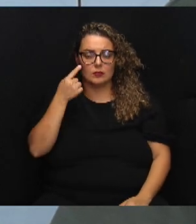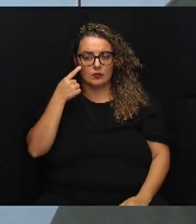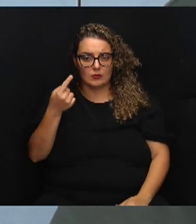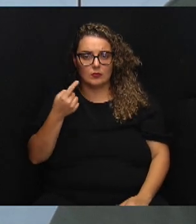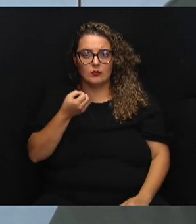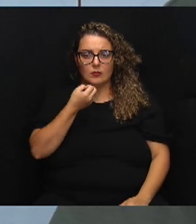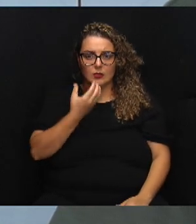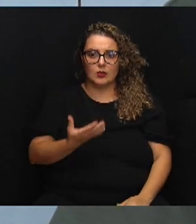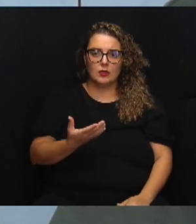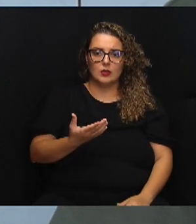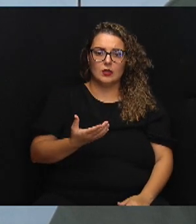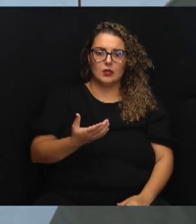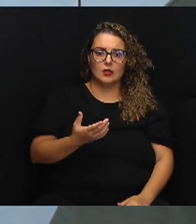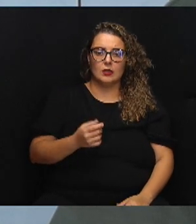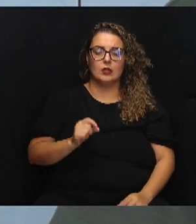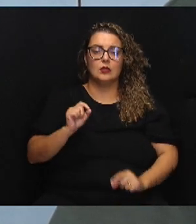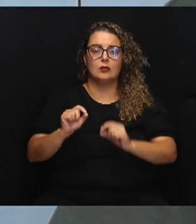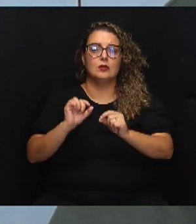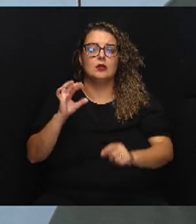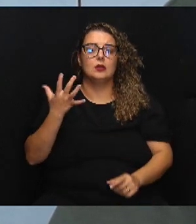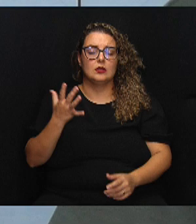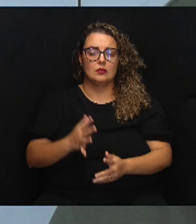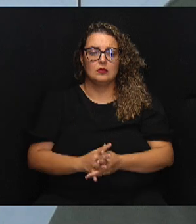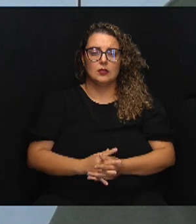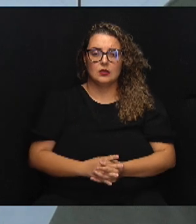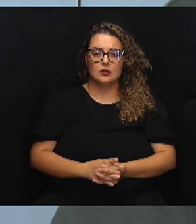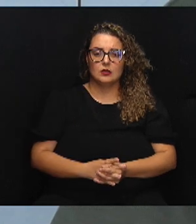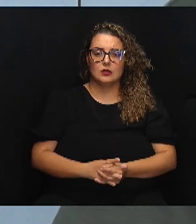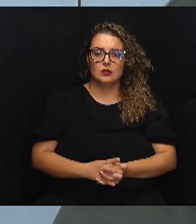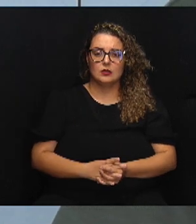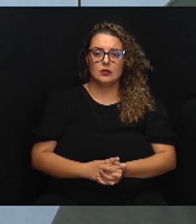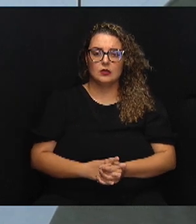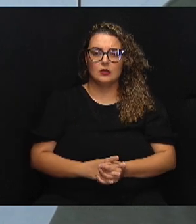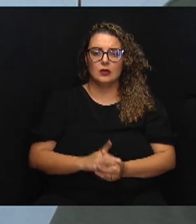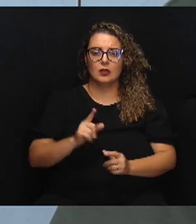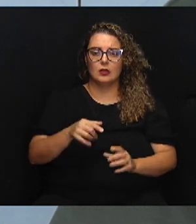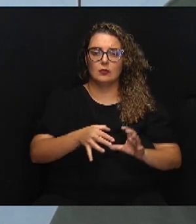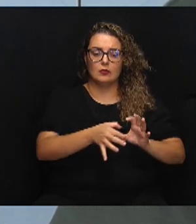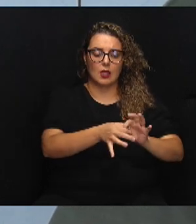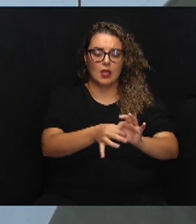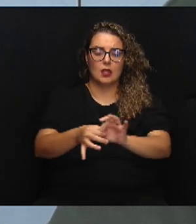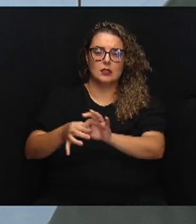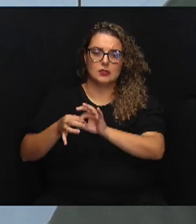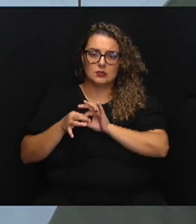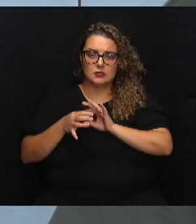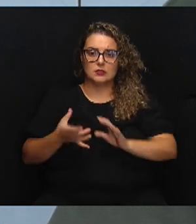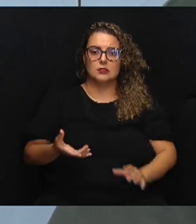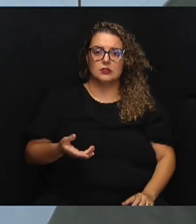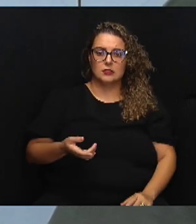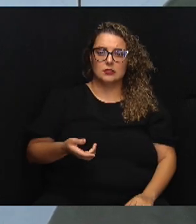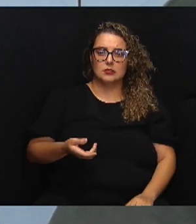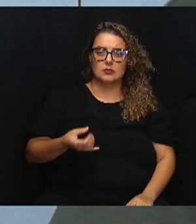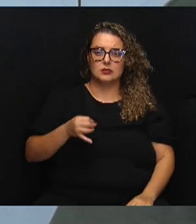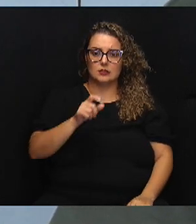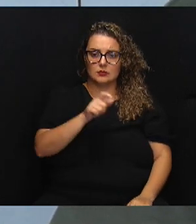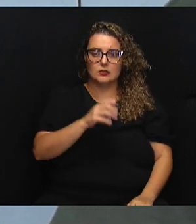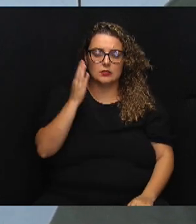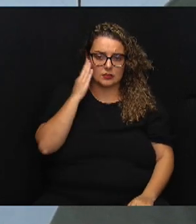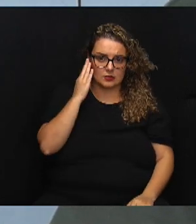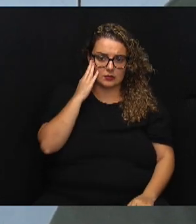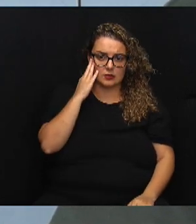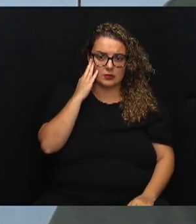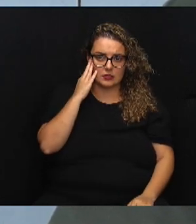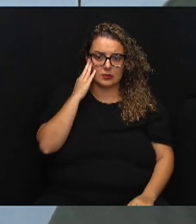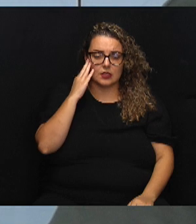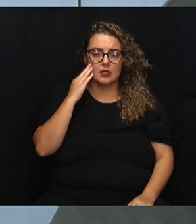E quem tem pet, o que vai acontecer? Isso daí é uma cadeia. A pessoa sabe, se ela ficar sabendo e ela tem pet